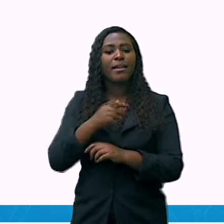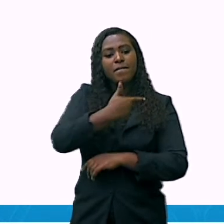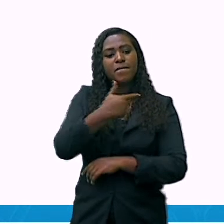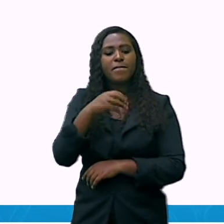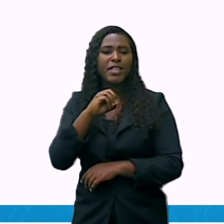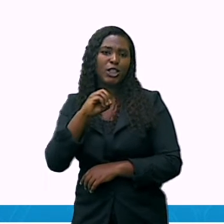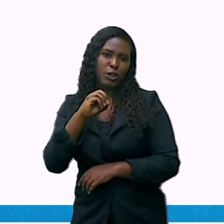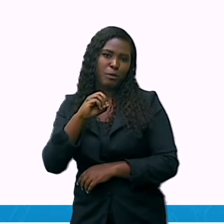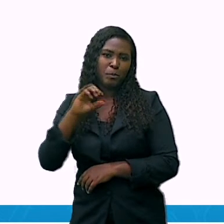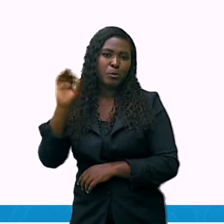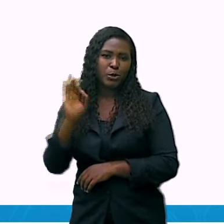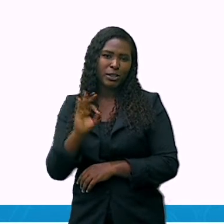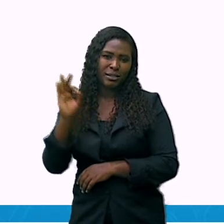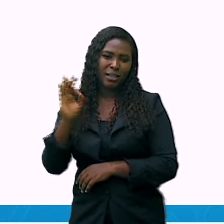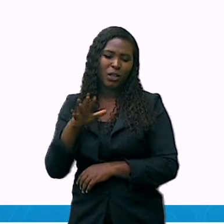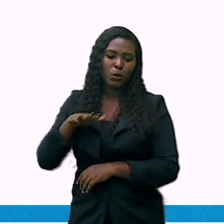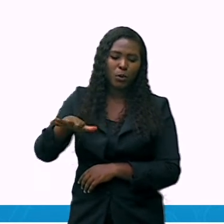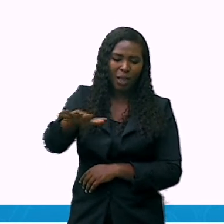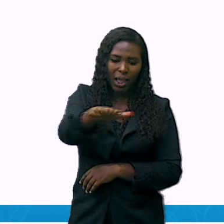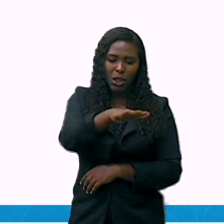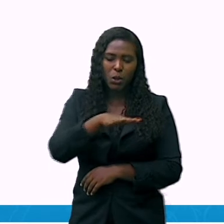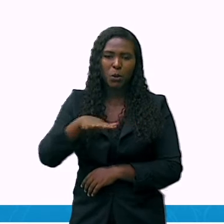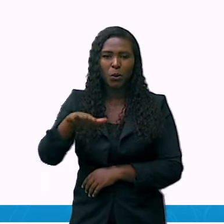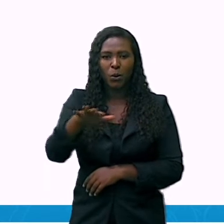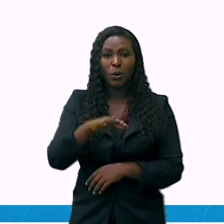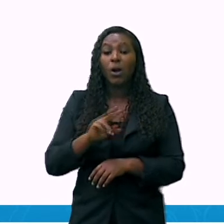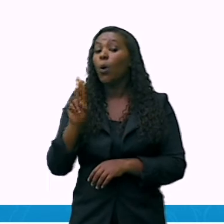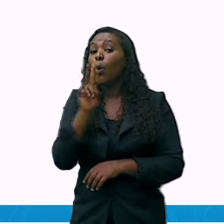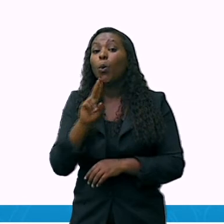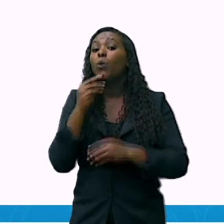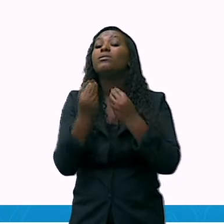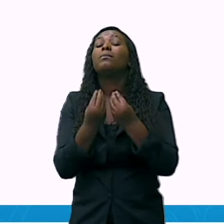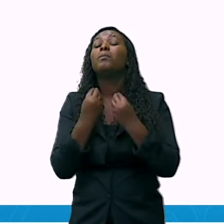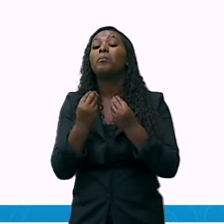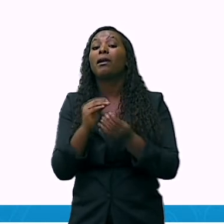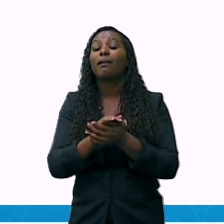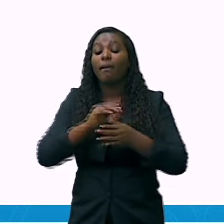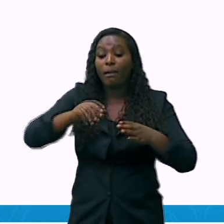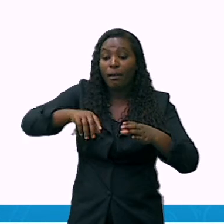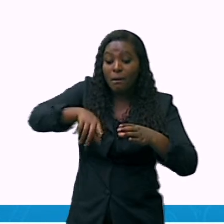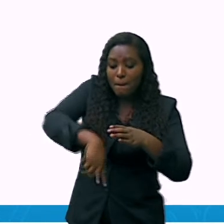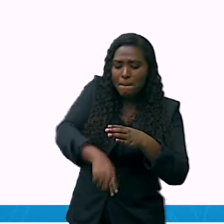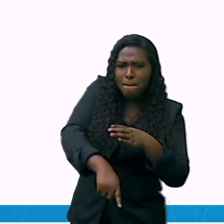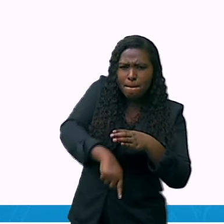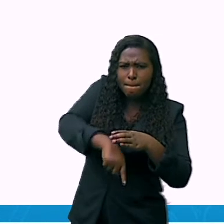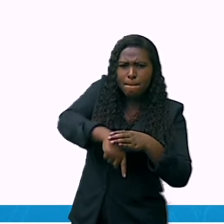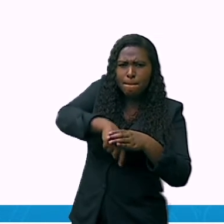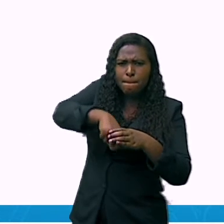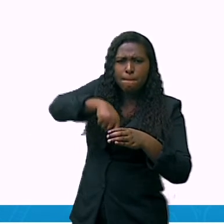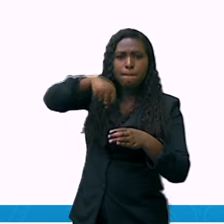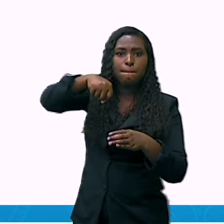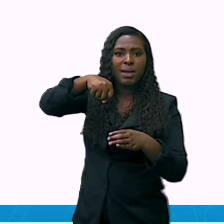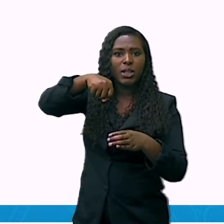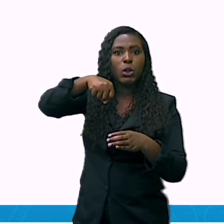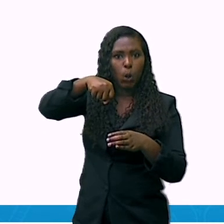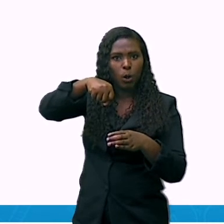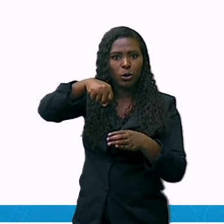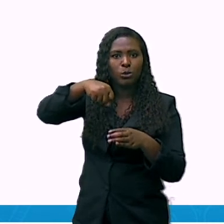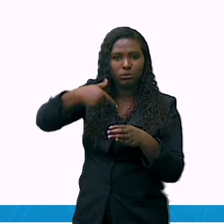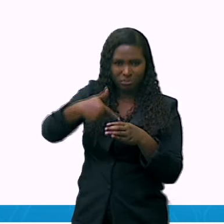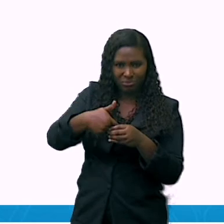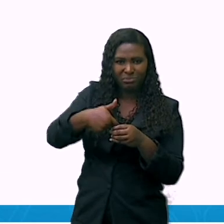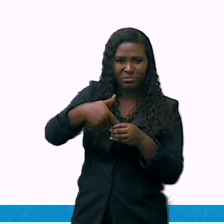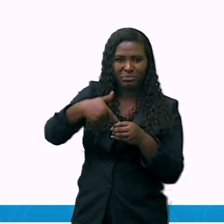extração de petróleo e gás natural nas suas plataformas oceânicas, além de ser